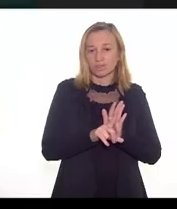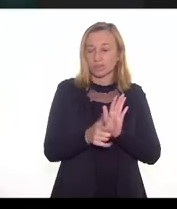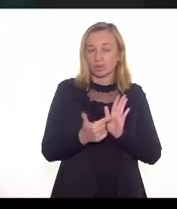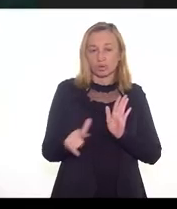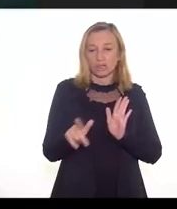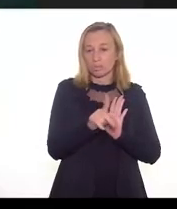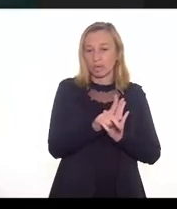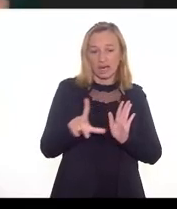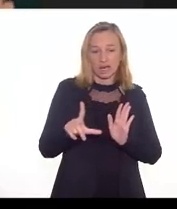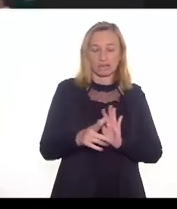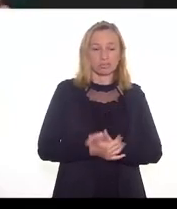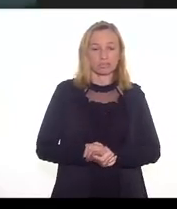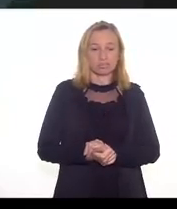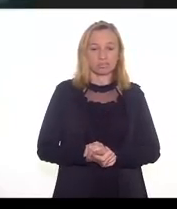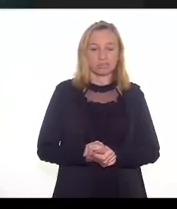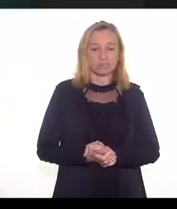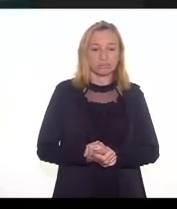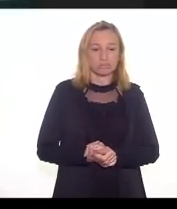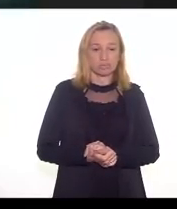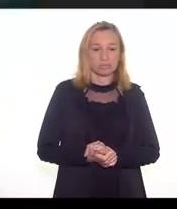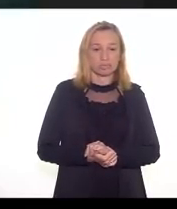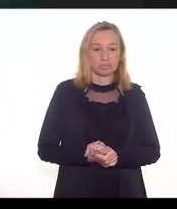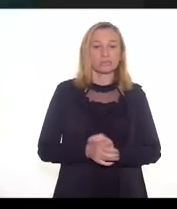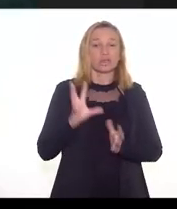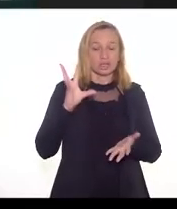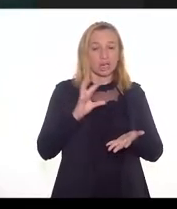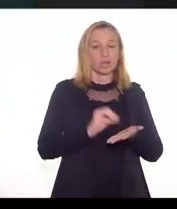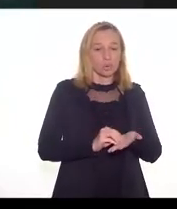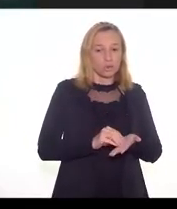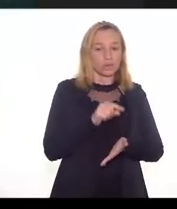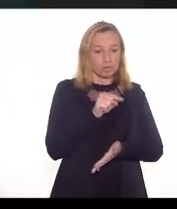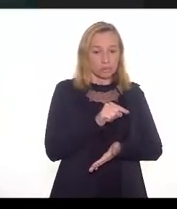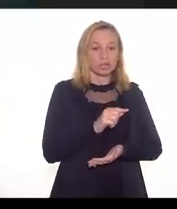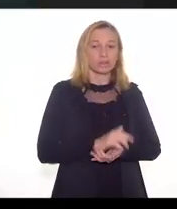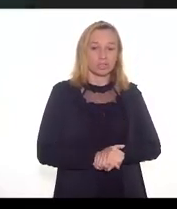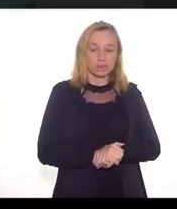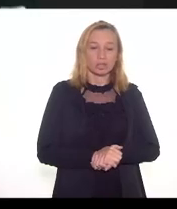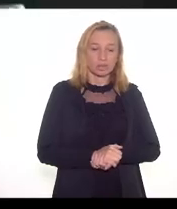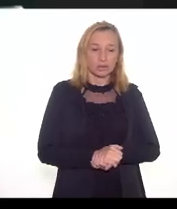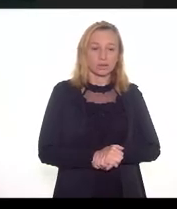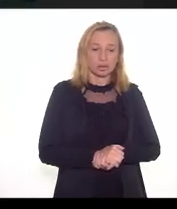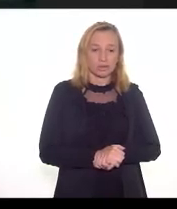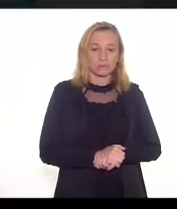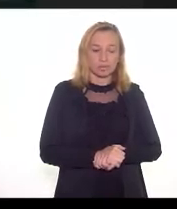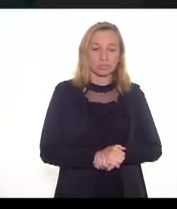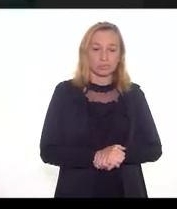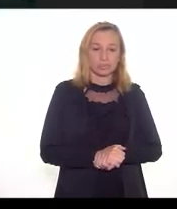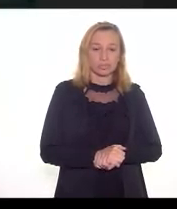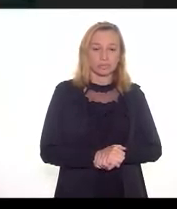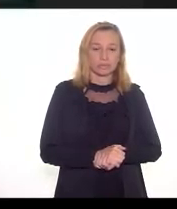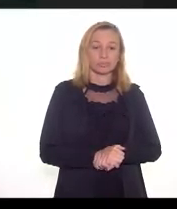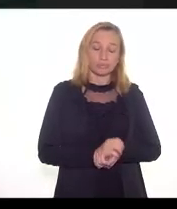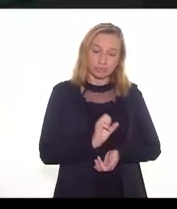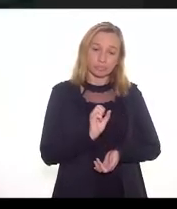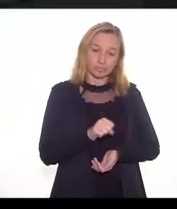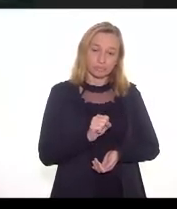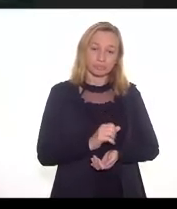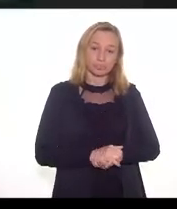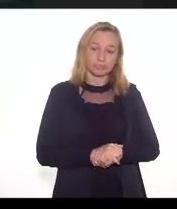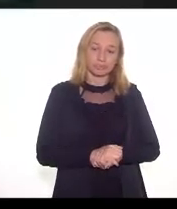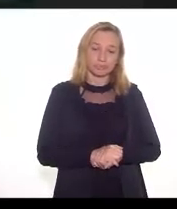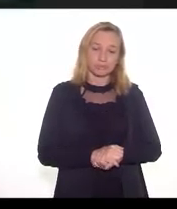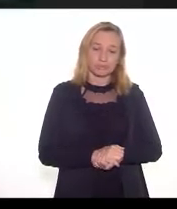PL. Então, está incluído no parecer. Esta lei entra em vigor na data da sua publicação. É. Até porque, se